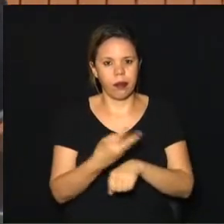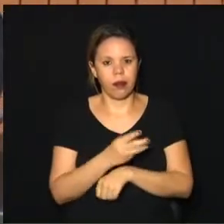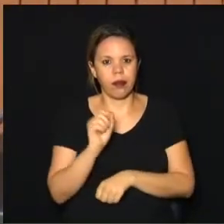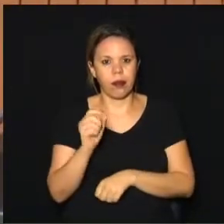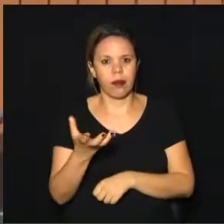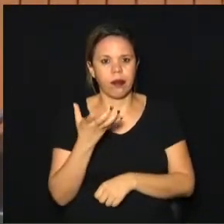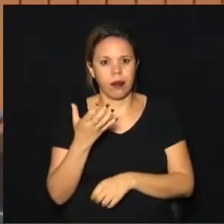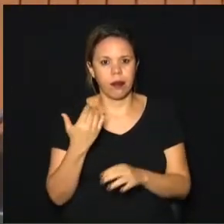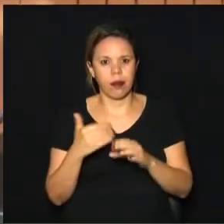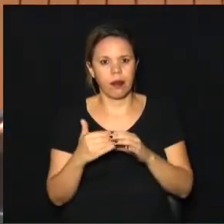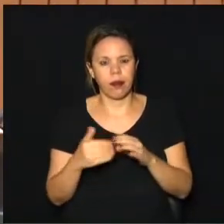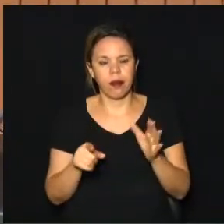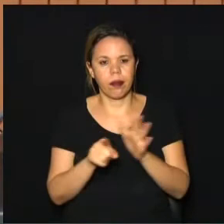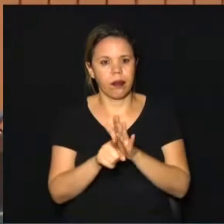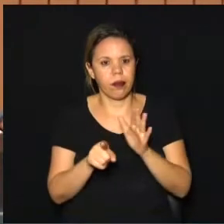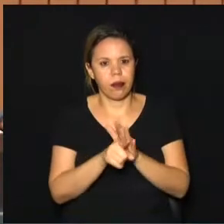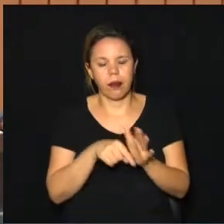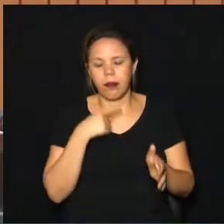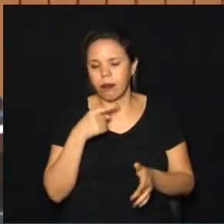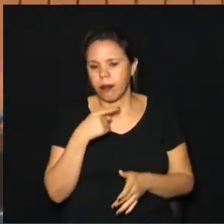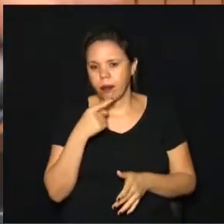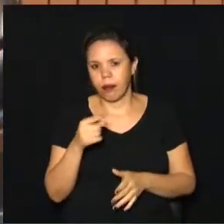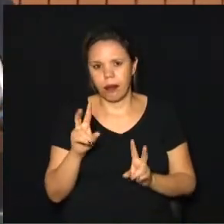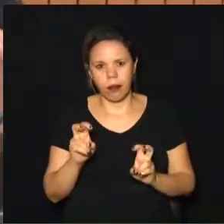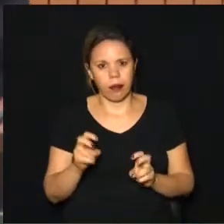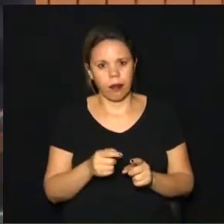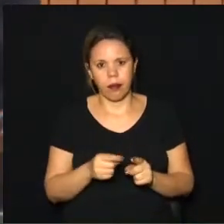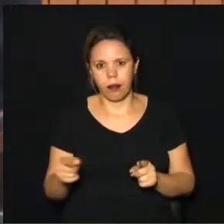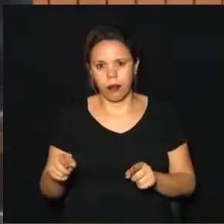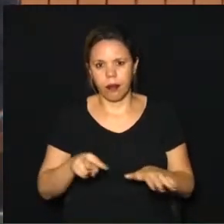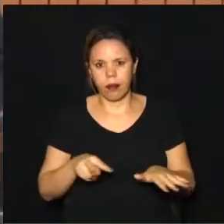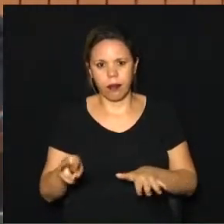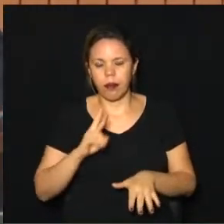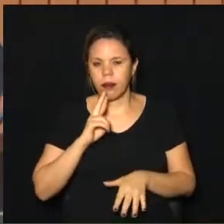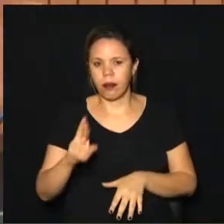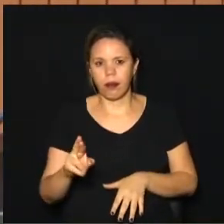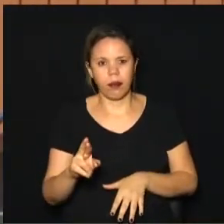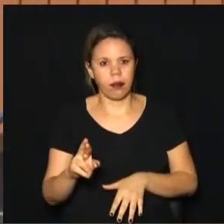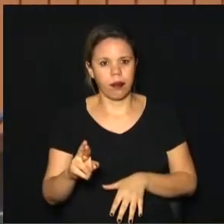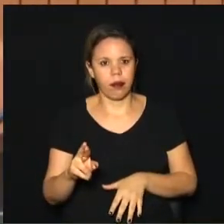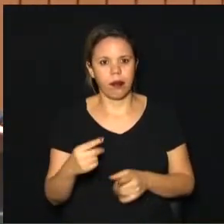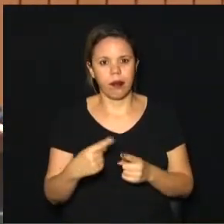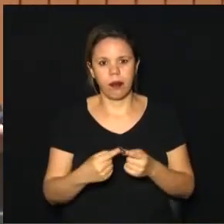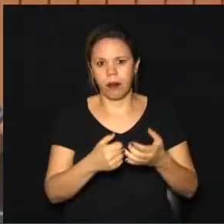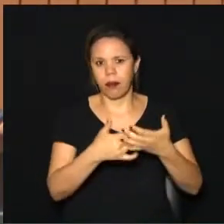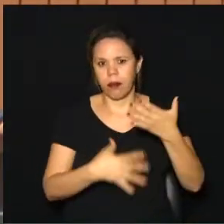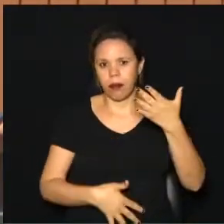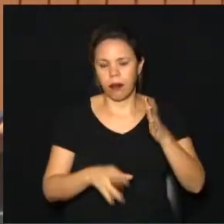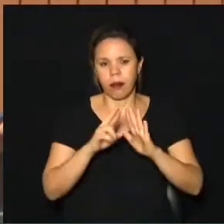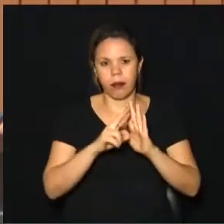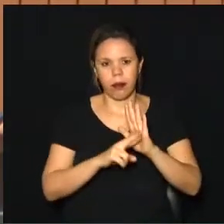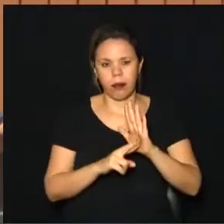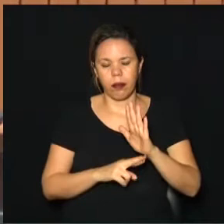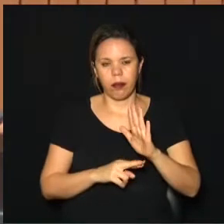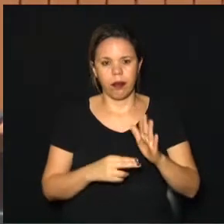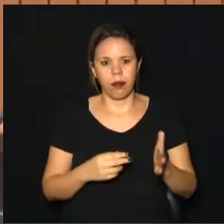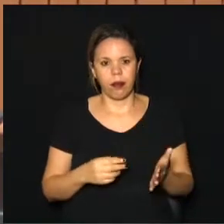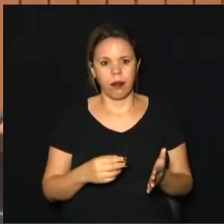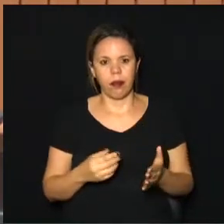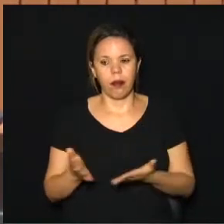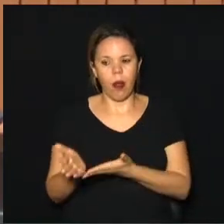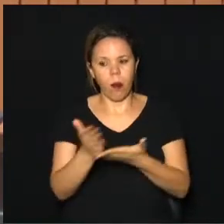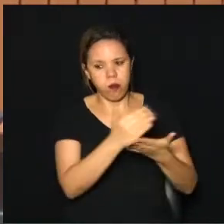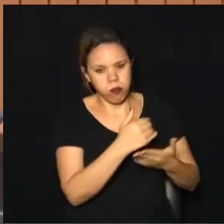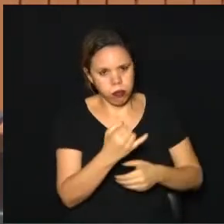Quem quiser mandar lá algum tipo de dúvida a esse respeito, durante a semana eu respondo, porque tem uma série de regrinhas para essa vaquinha